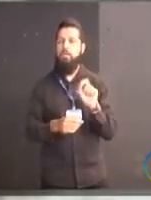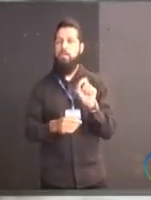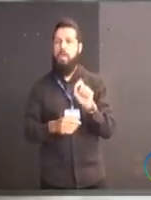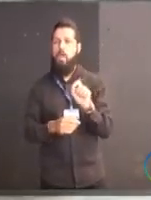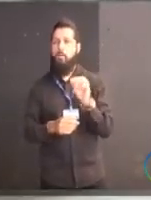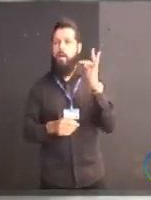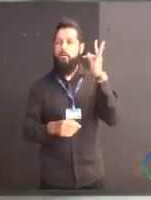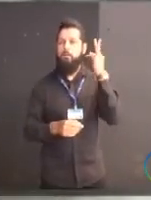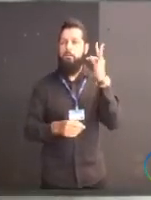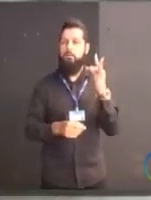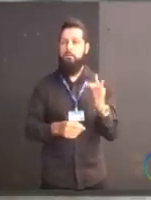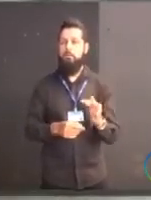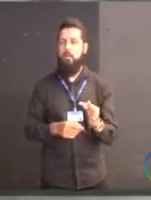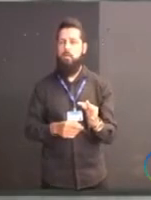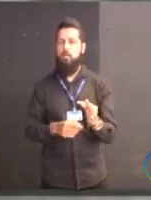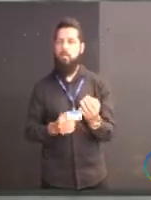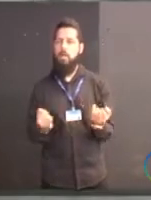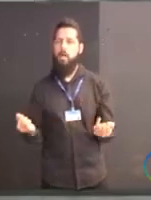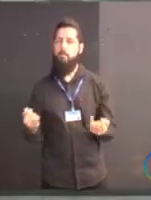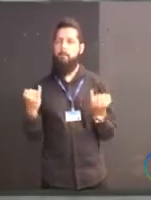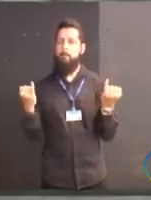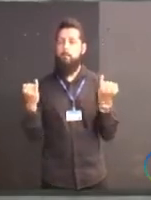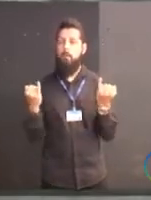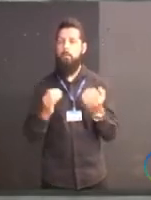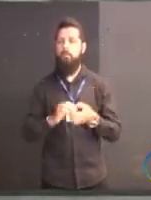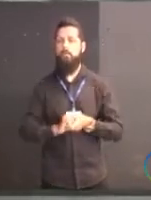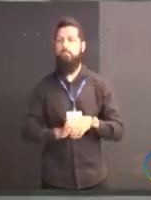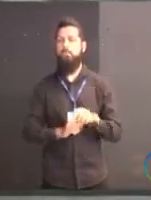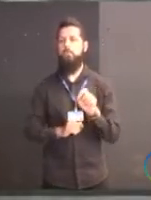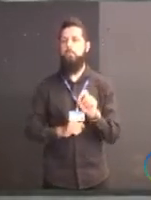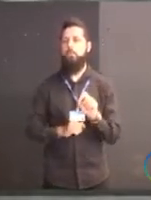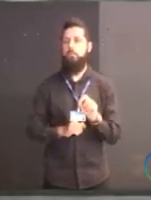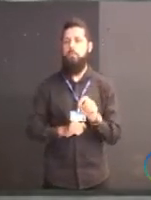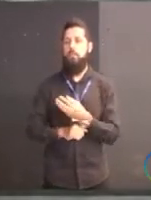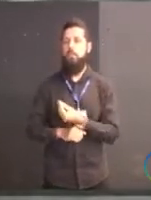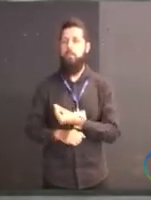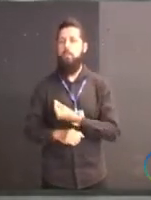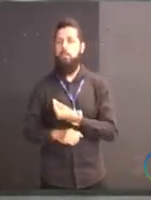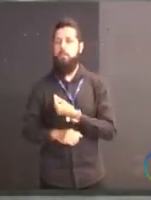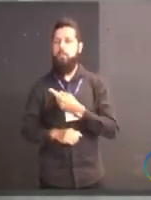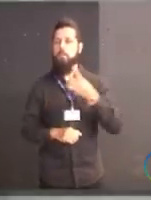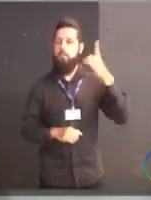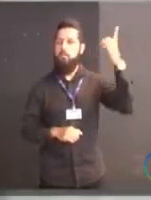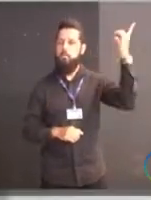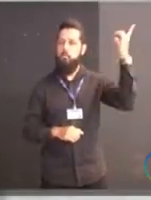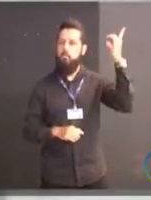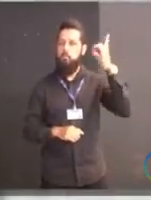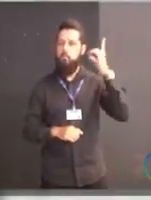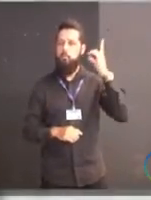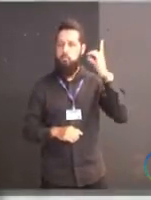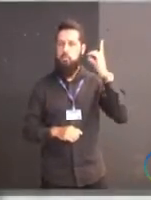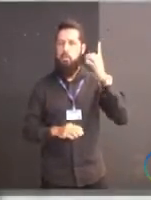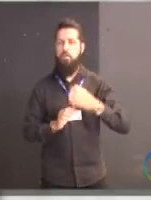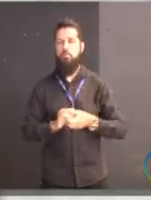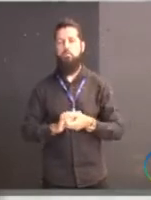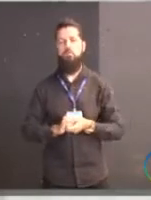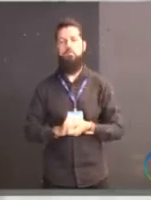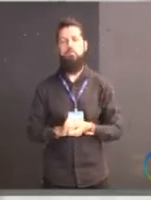bastante interessante. Ele diz que existe Deus, quer dizer, o bem